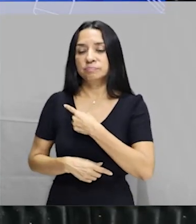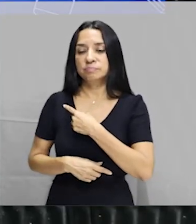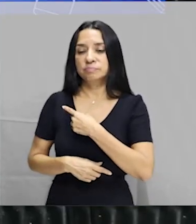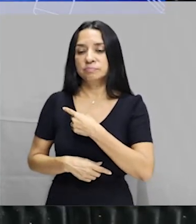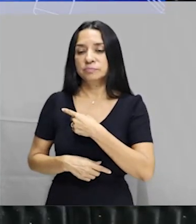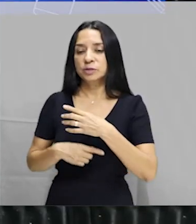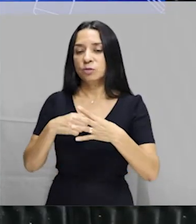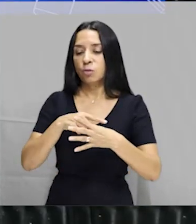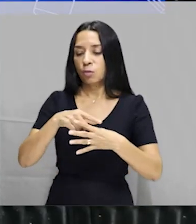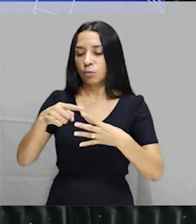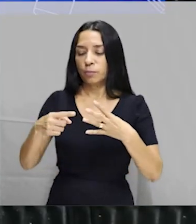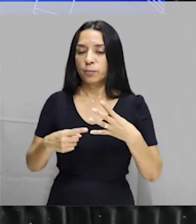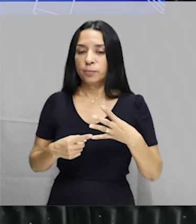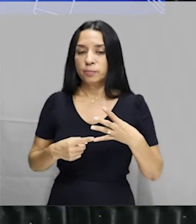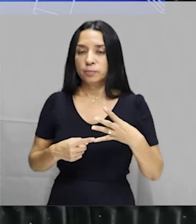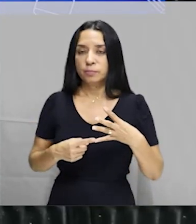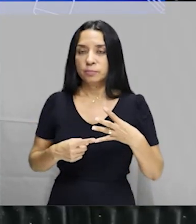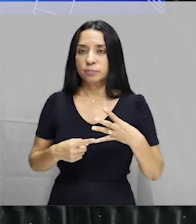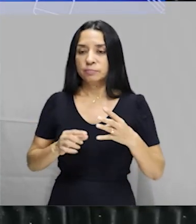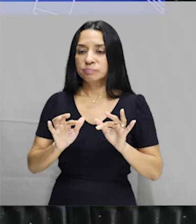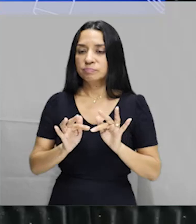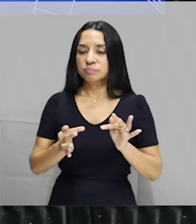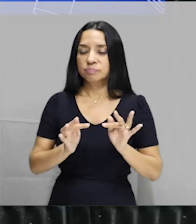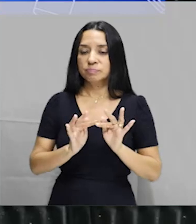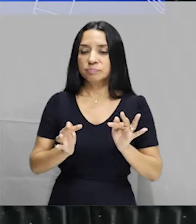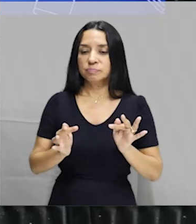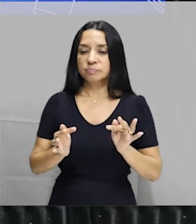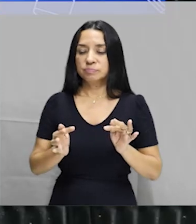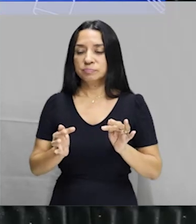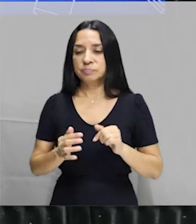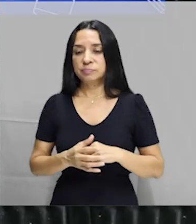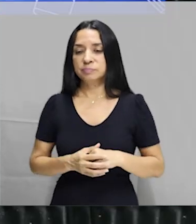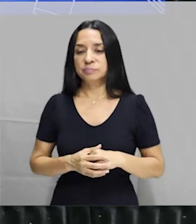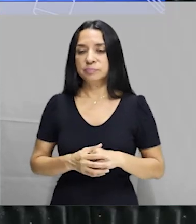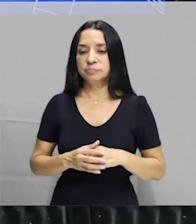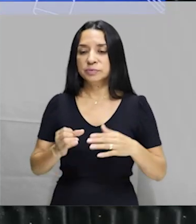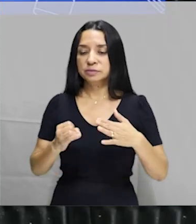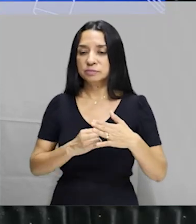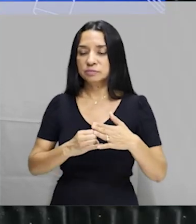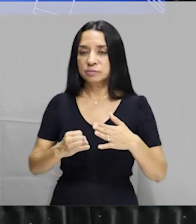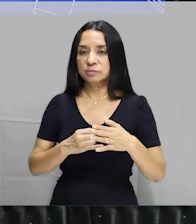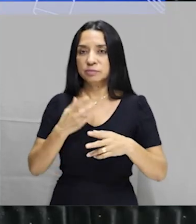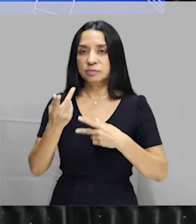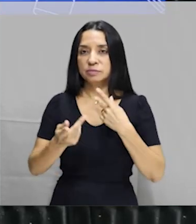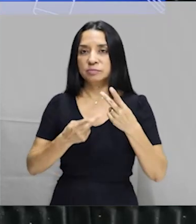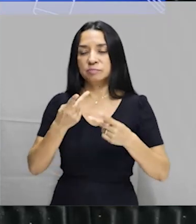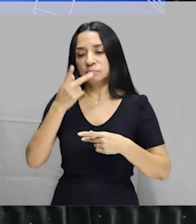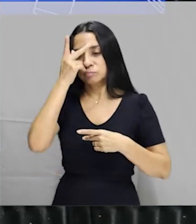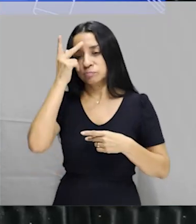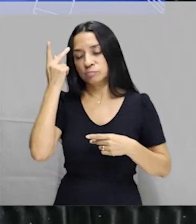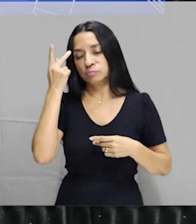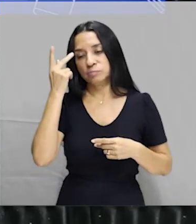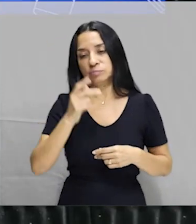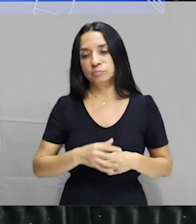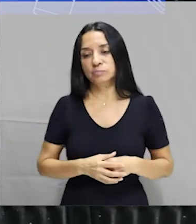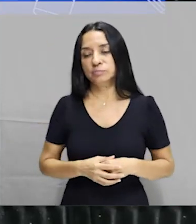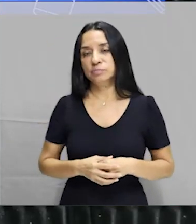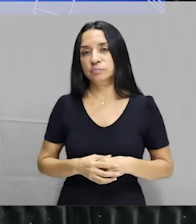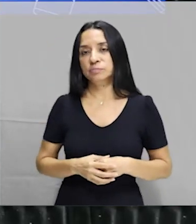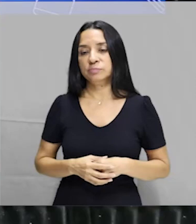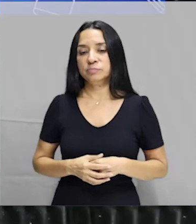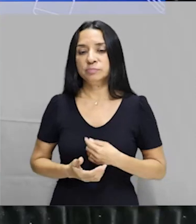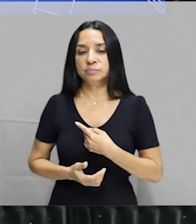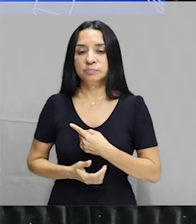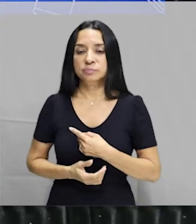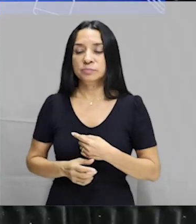4 formas bem simples, bem informais para falar com essas pessoas, né? Como